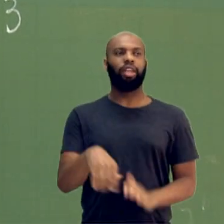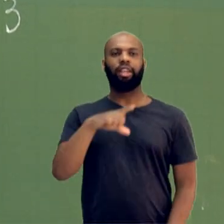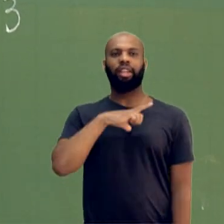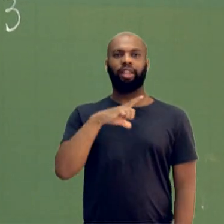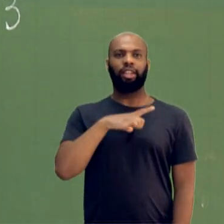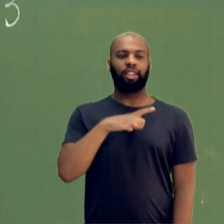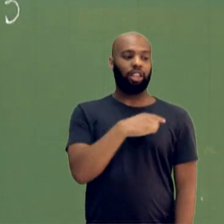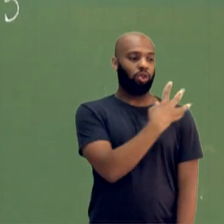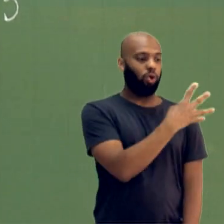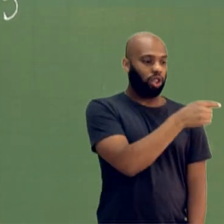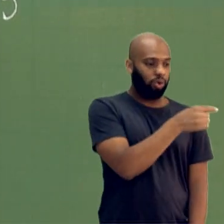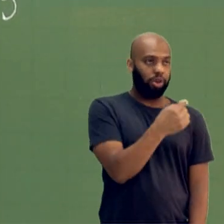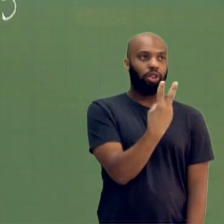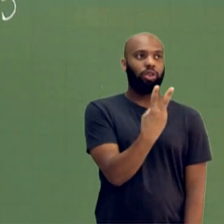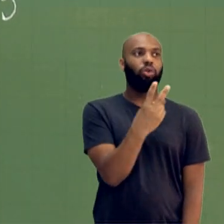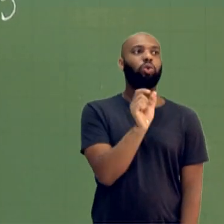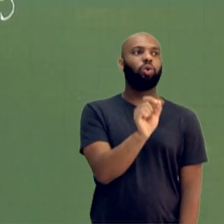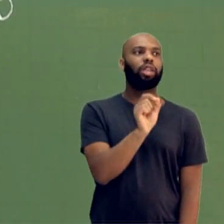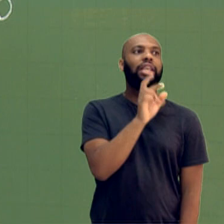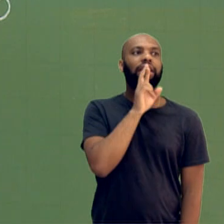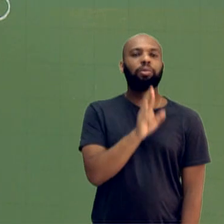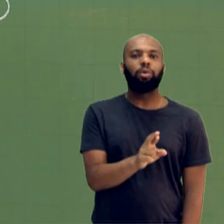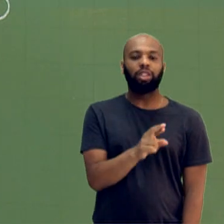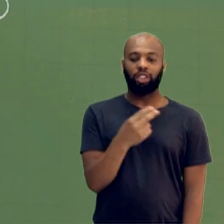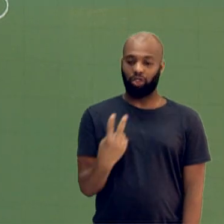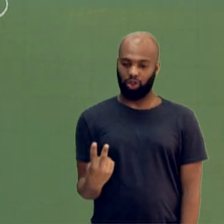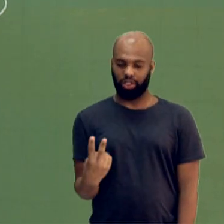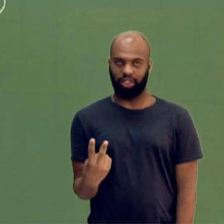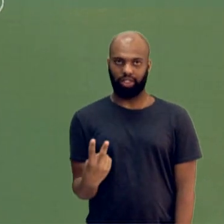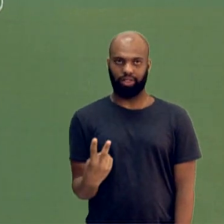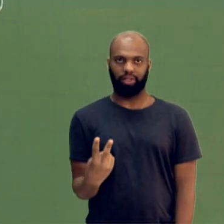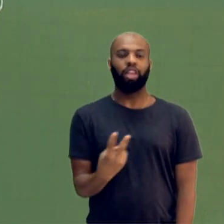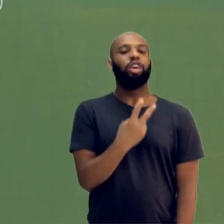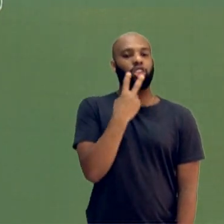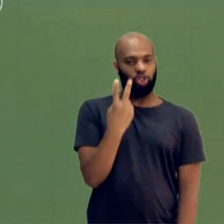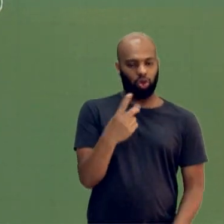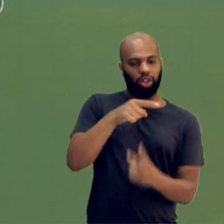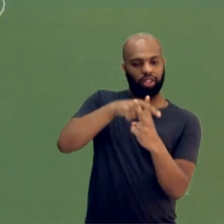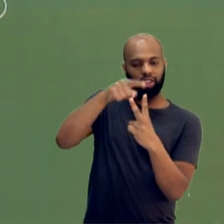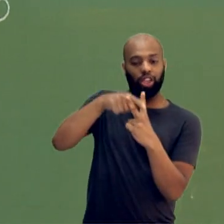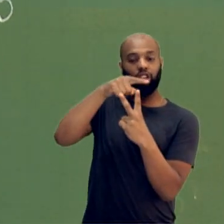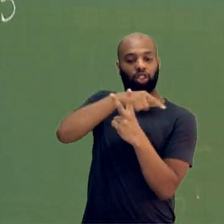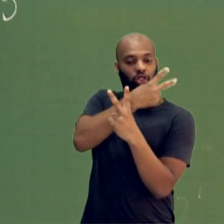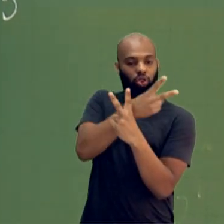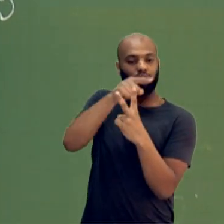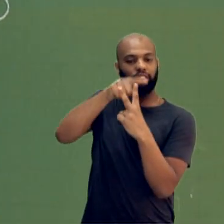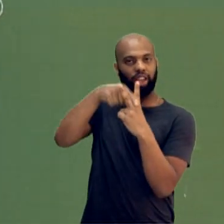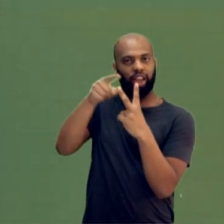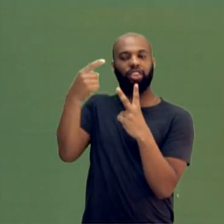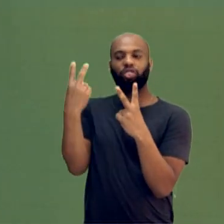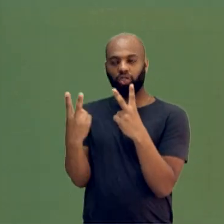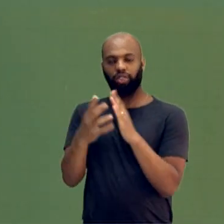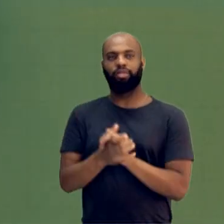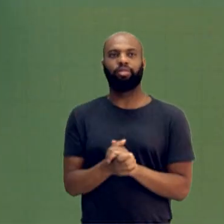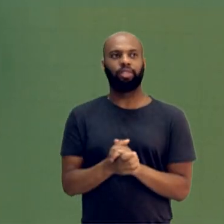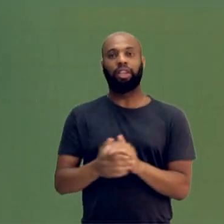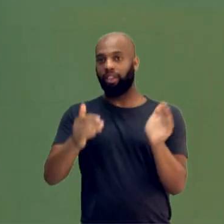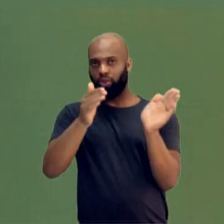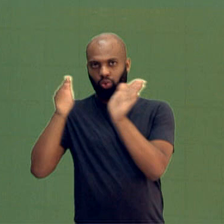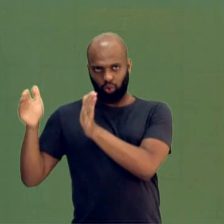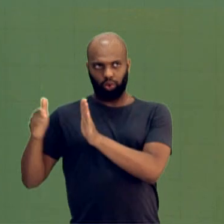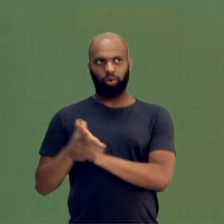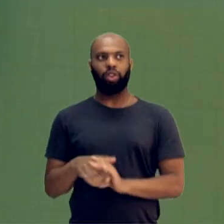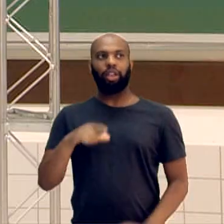tenho 4 menos 2 é 2. 2 raiz de 2. E assim, aqui eu